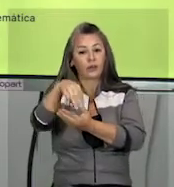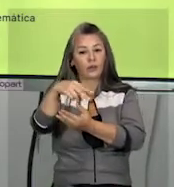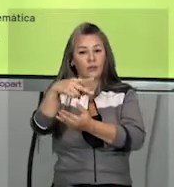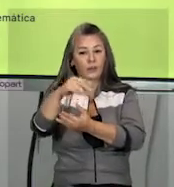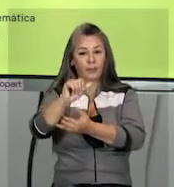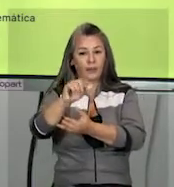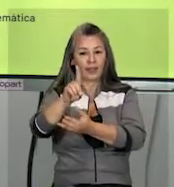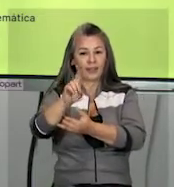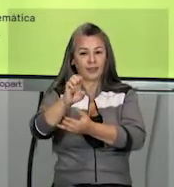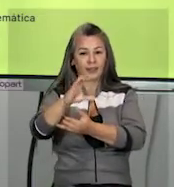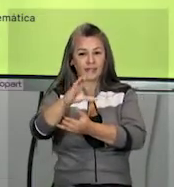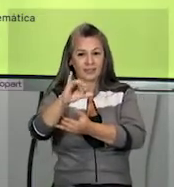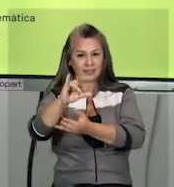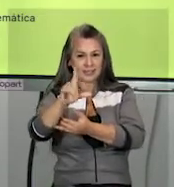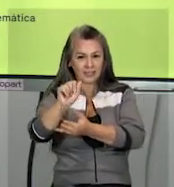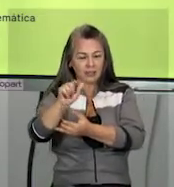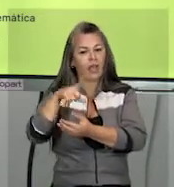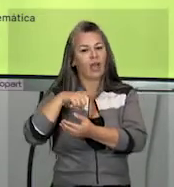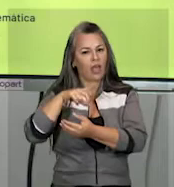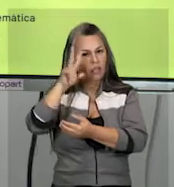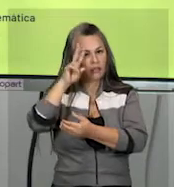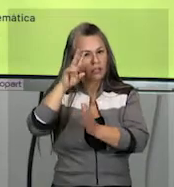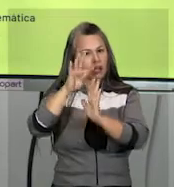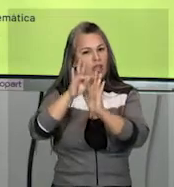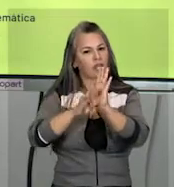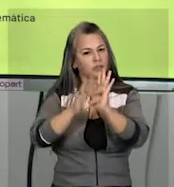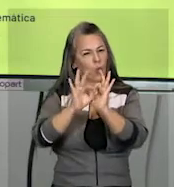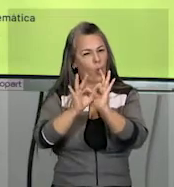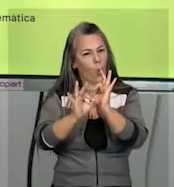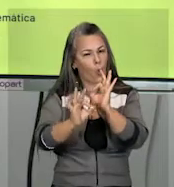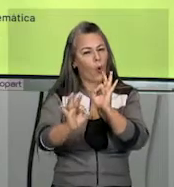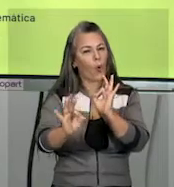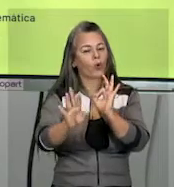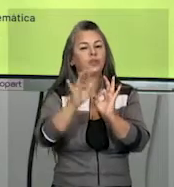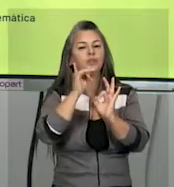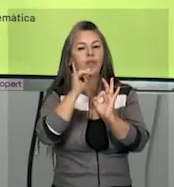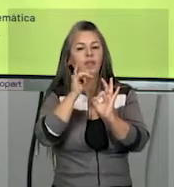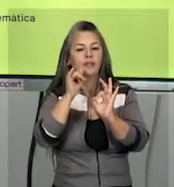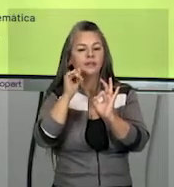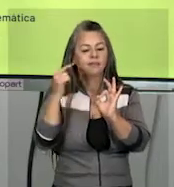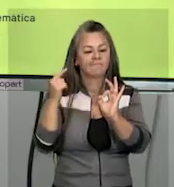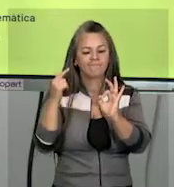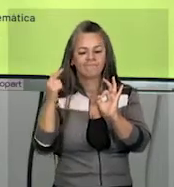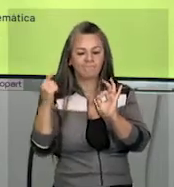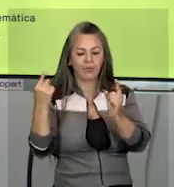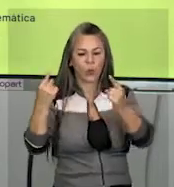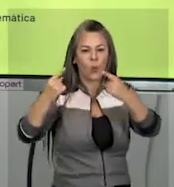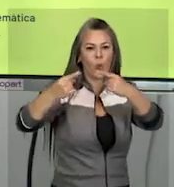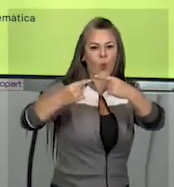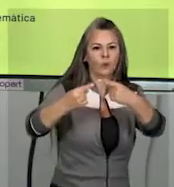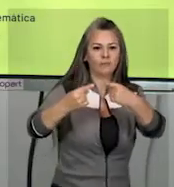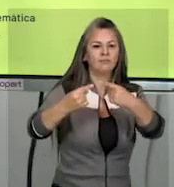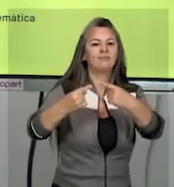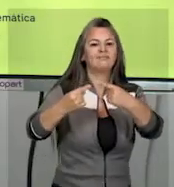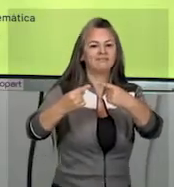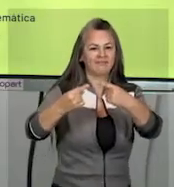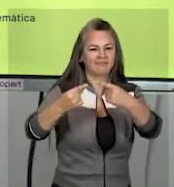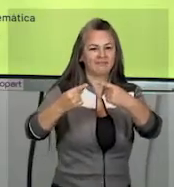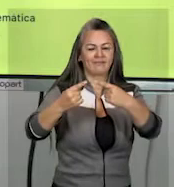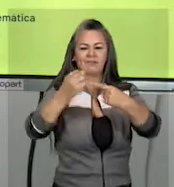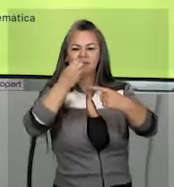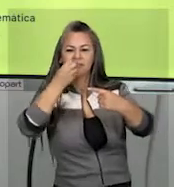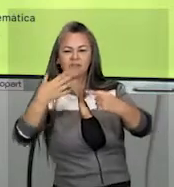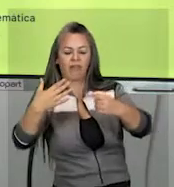uma luta entre o bem e o mal, e um desfecho um pouco trágico, mas também envolvido